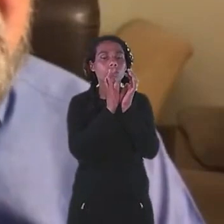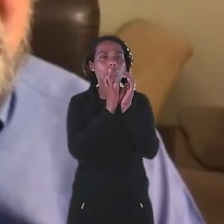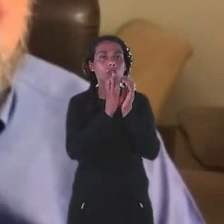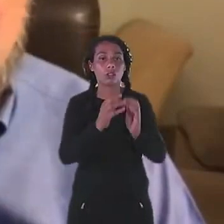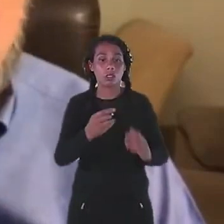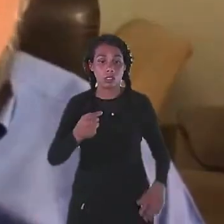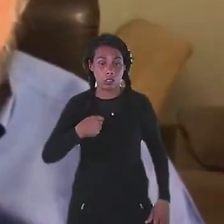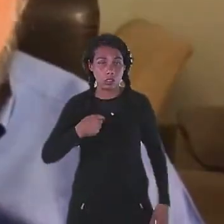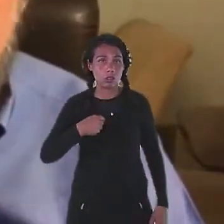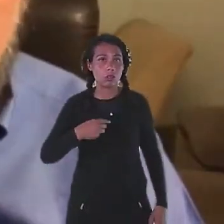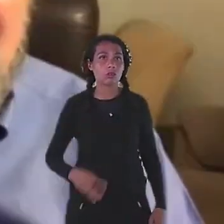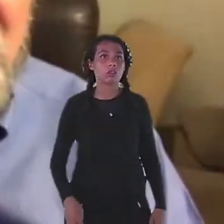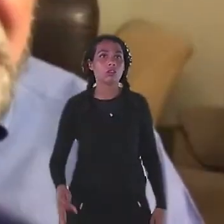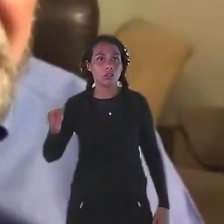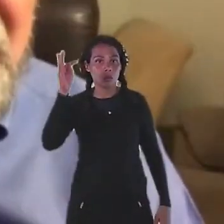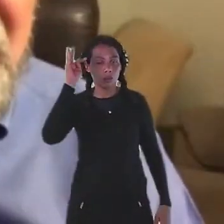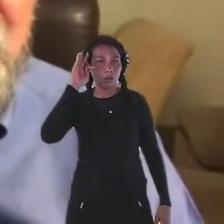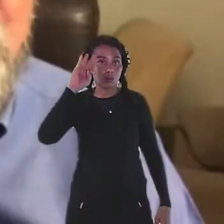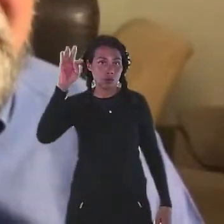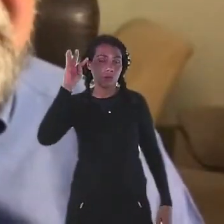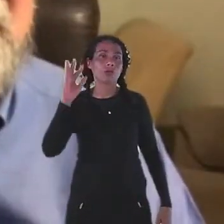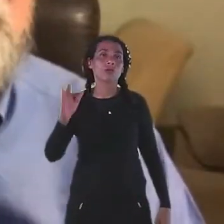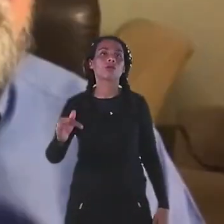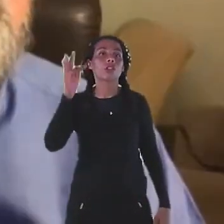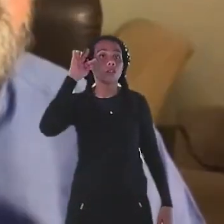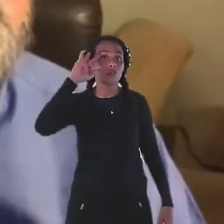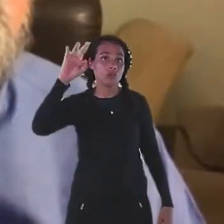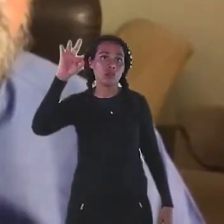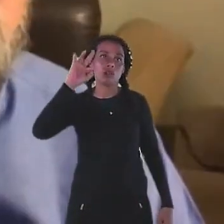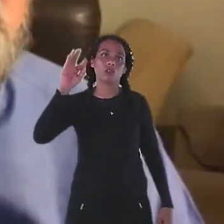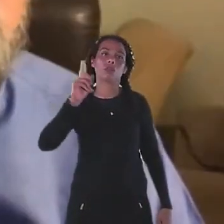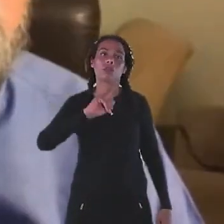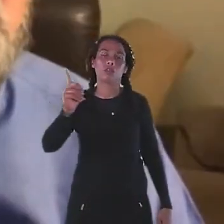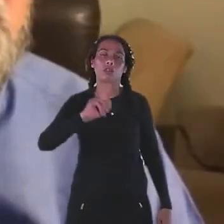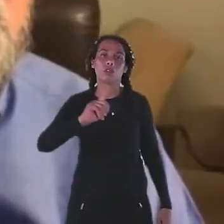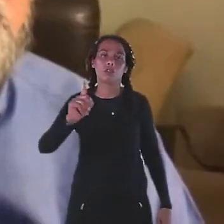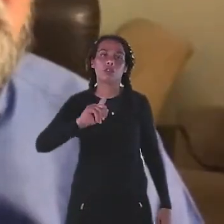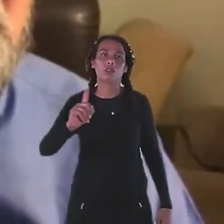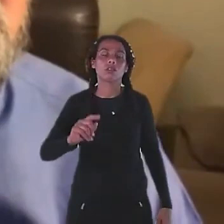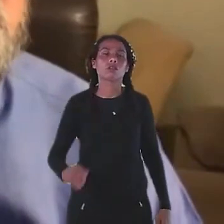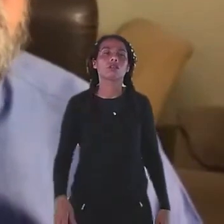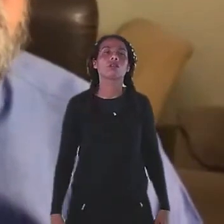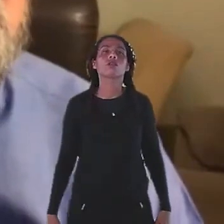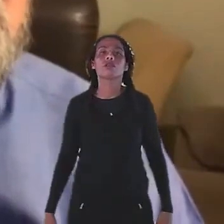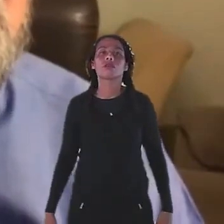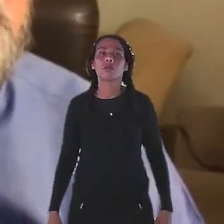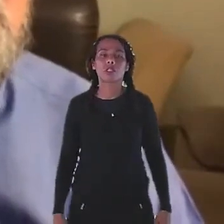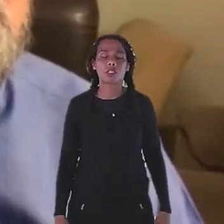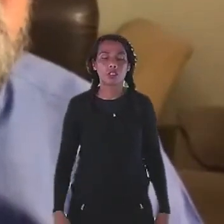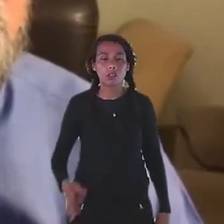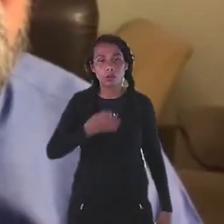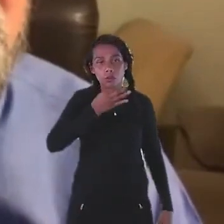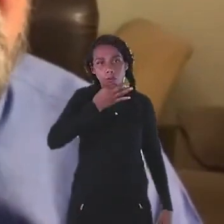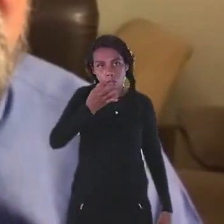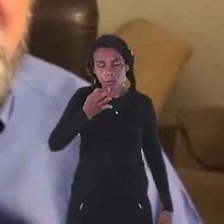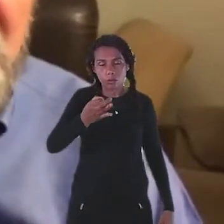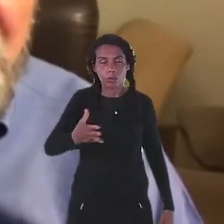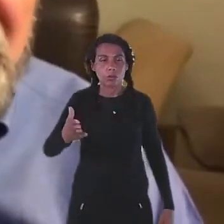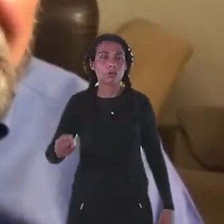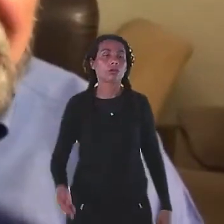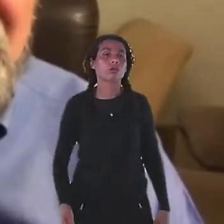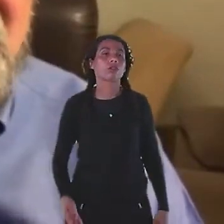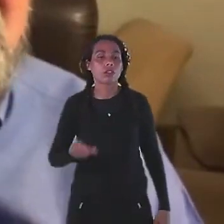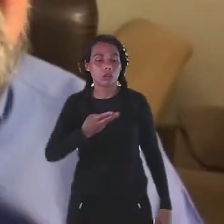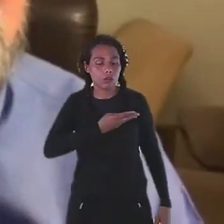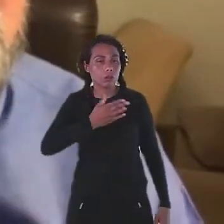áreas profissionais, mas a nossa teoria ela é monista, no sentido que a gente não tem nenhum dualismo aqui. Não precisamos de nenhum dualismo